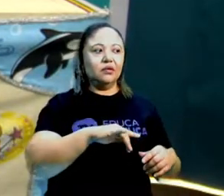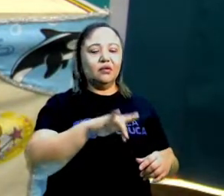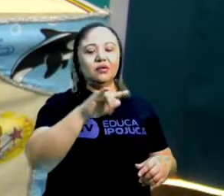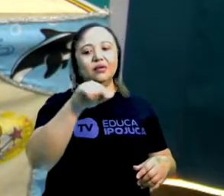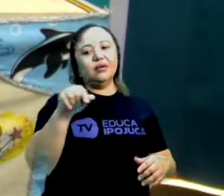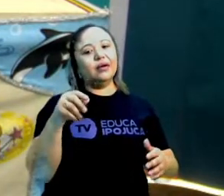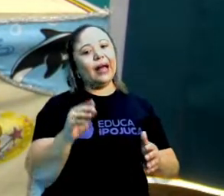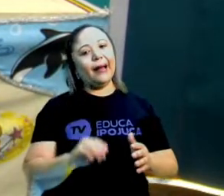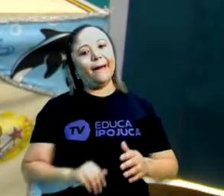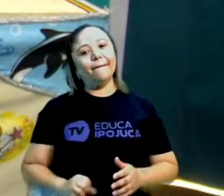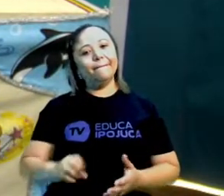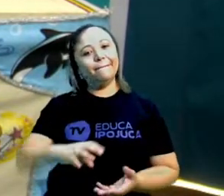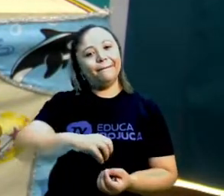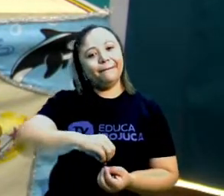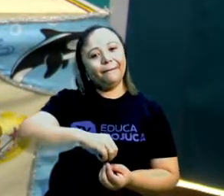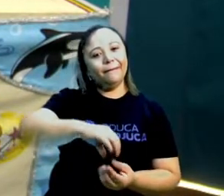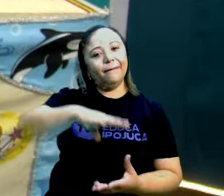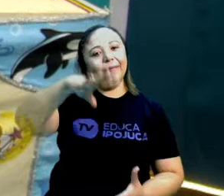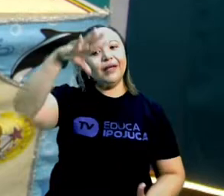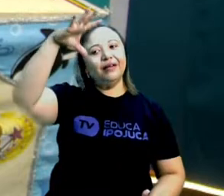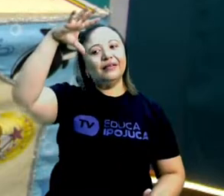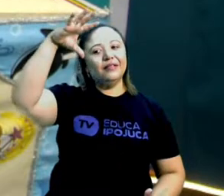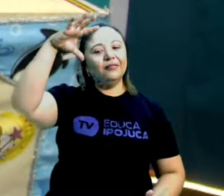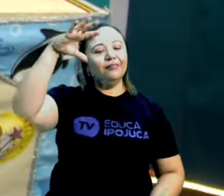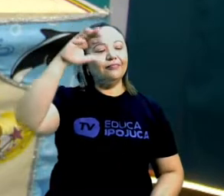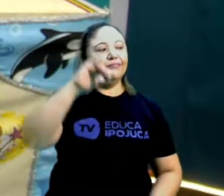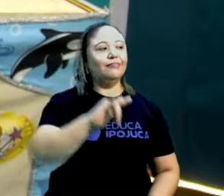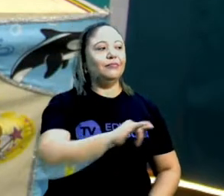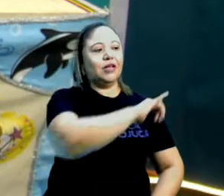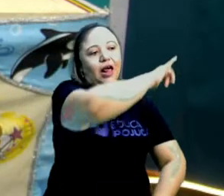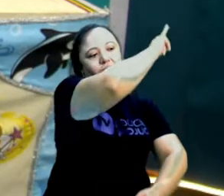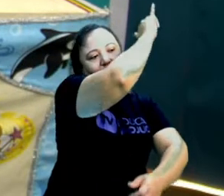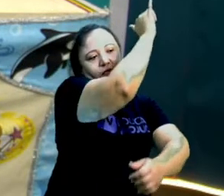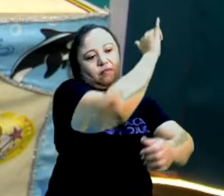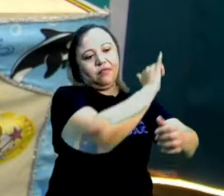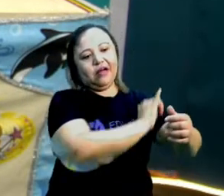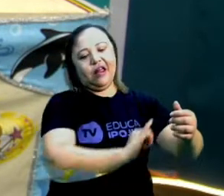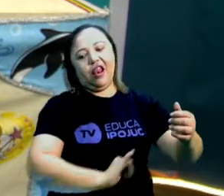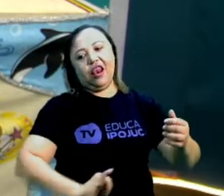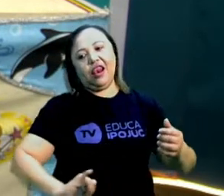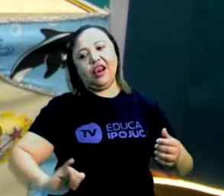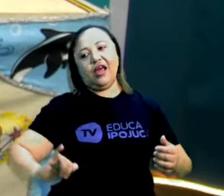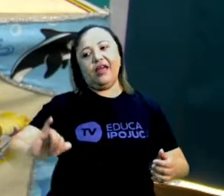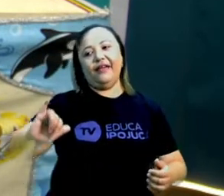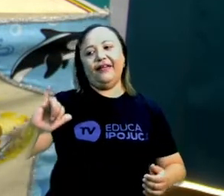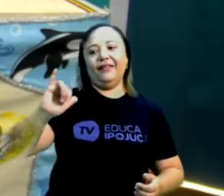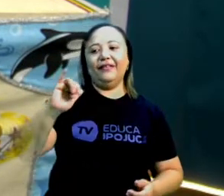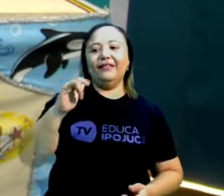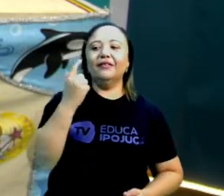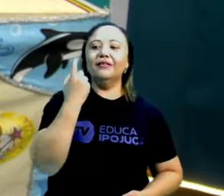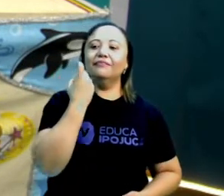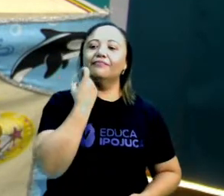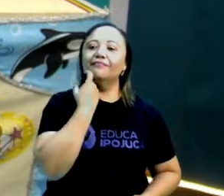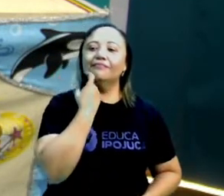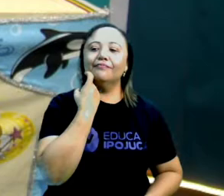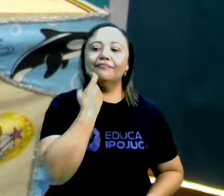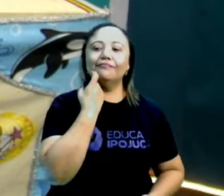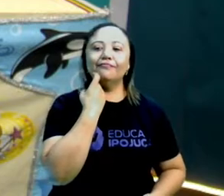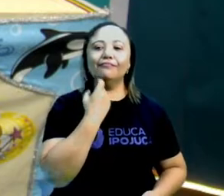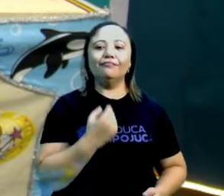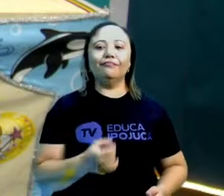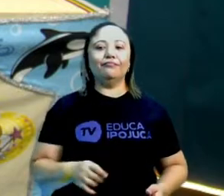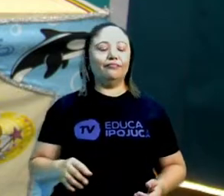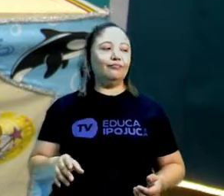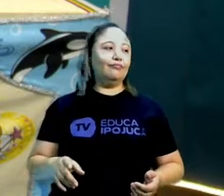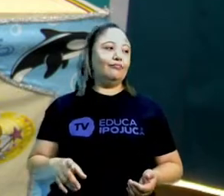apareceu? Baleia. Isso mesmo. Um grande peixe ou a